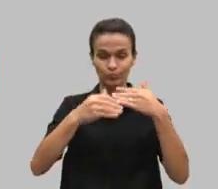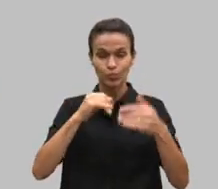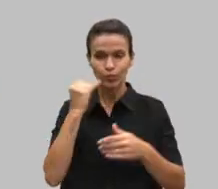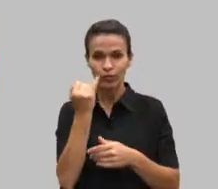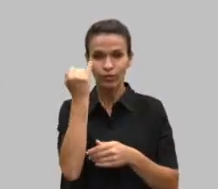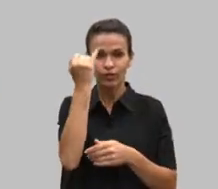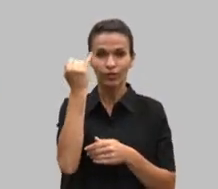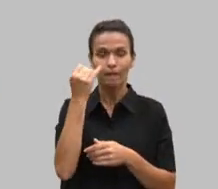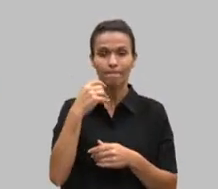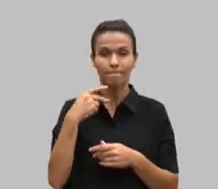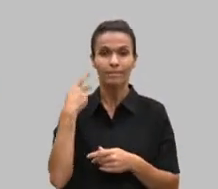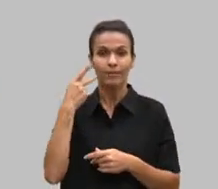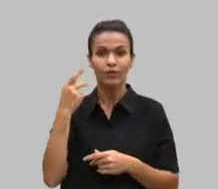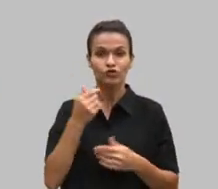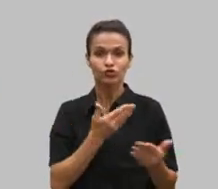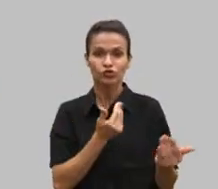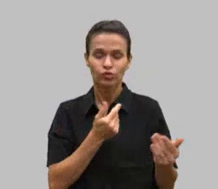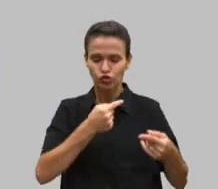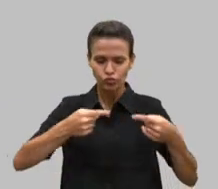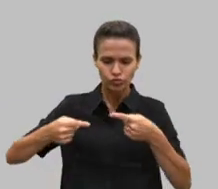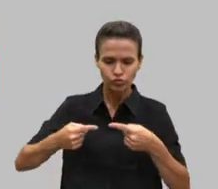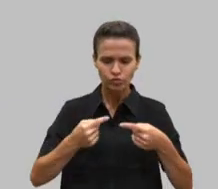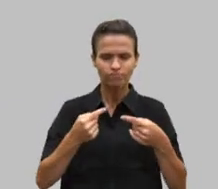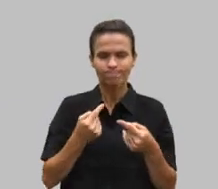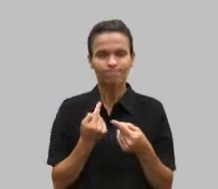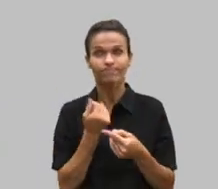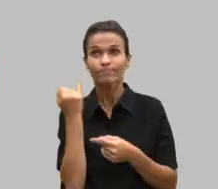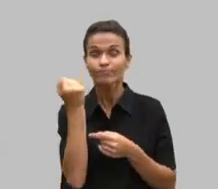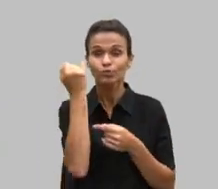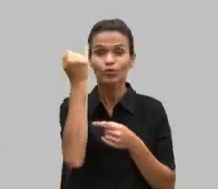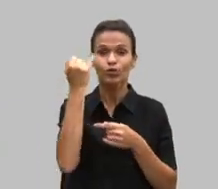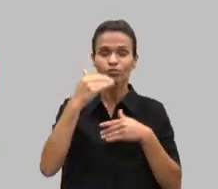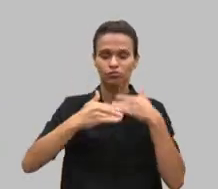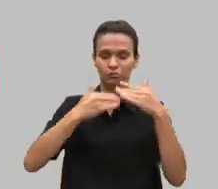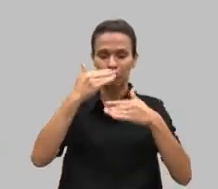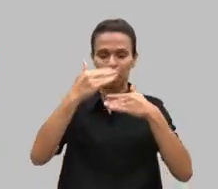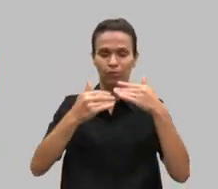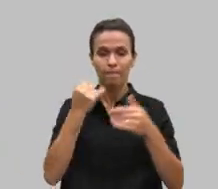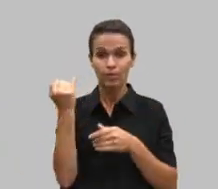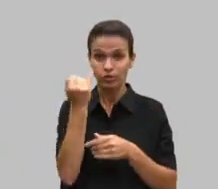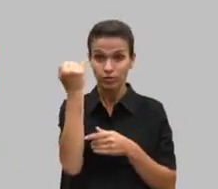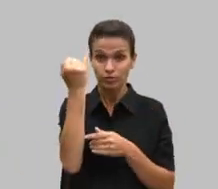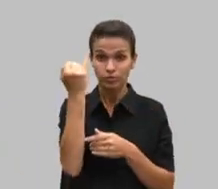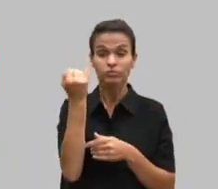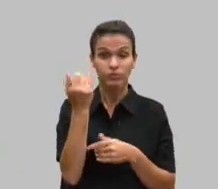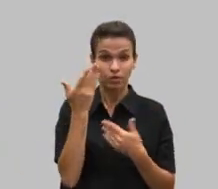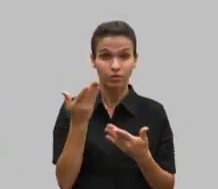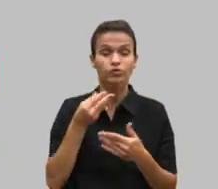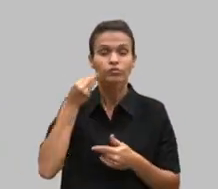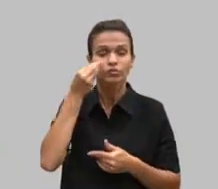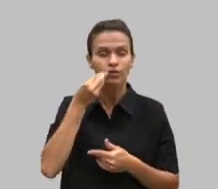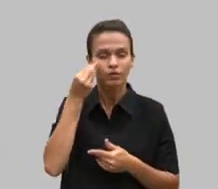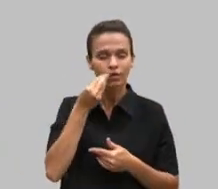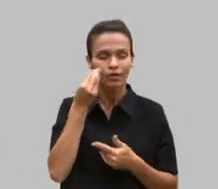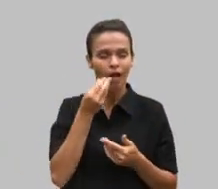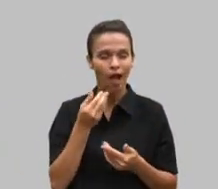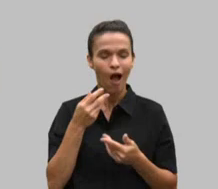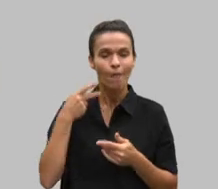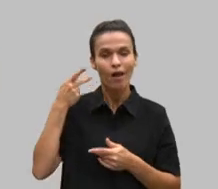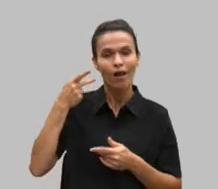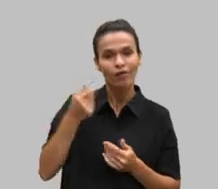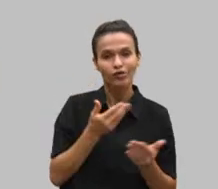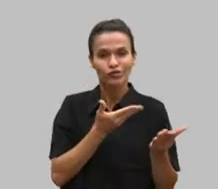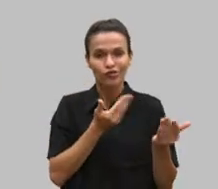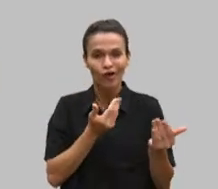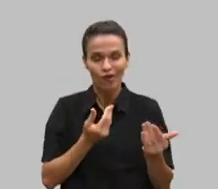condições de discutir coisas importantíssimas de construções importantíssimas Então viva o Parlamento jovem viva a